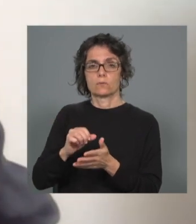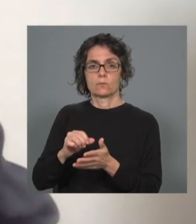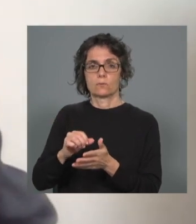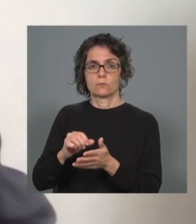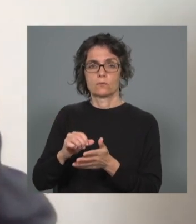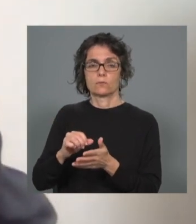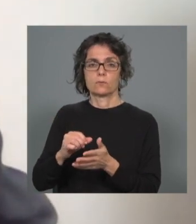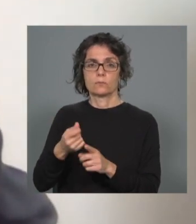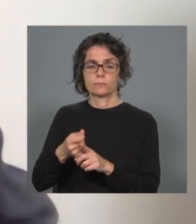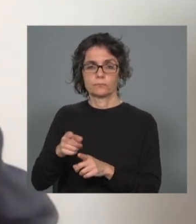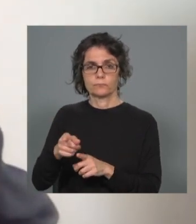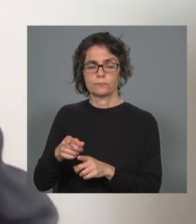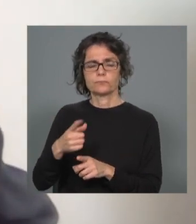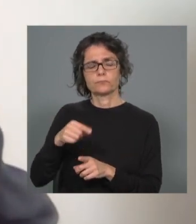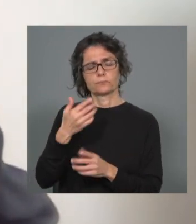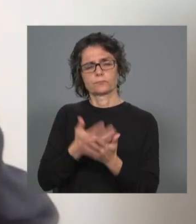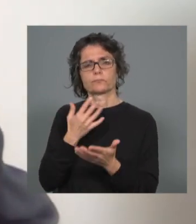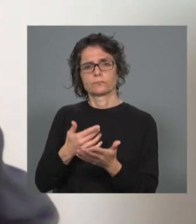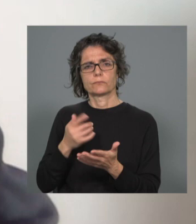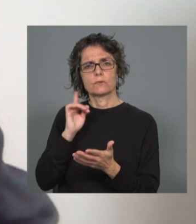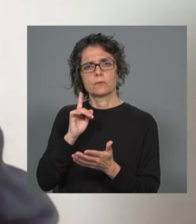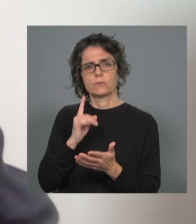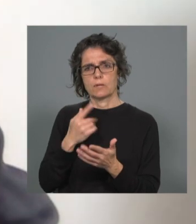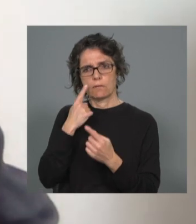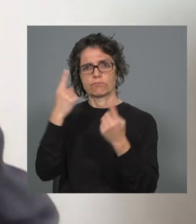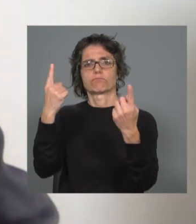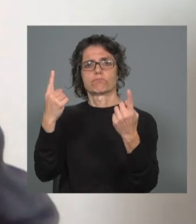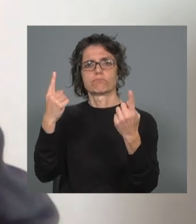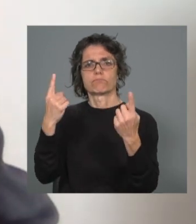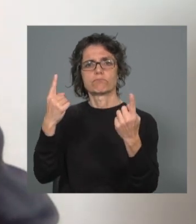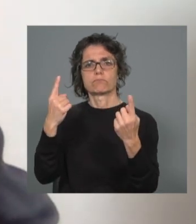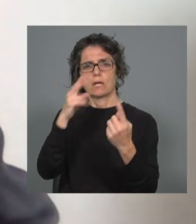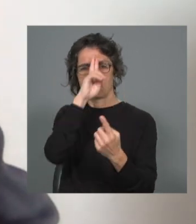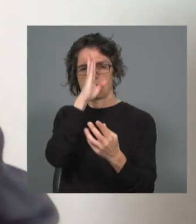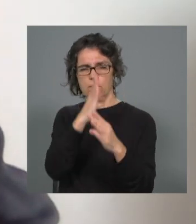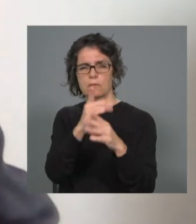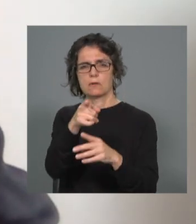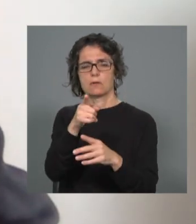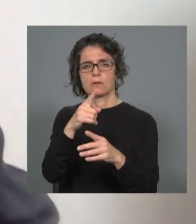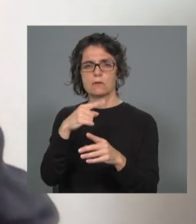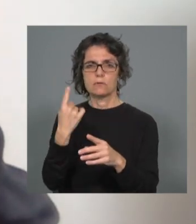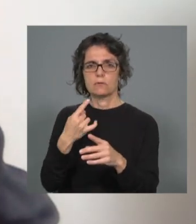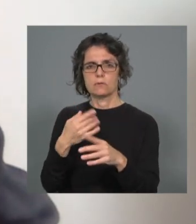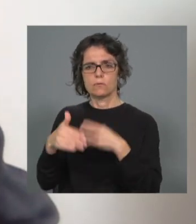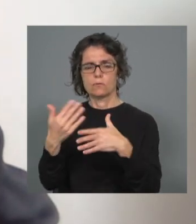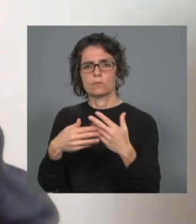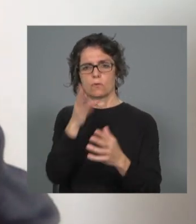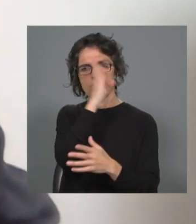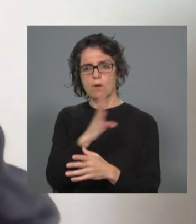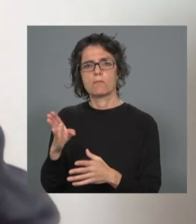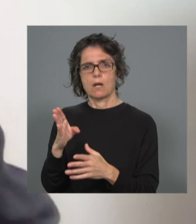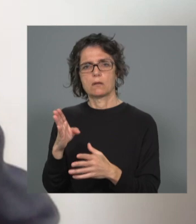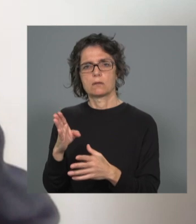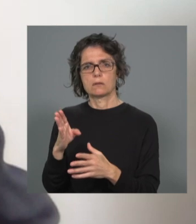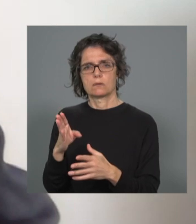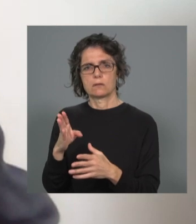dar-lhe visibilidade e dar-lhe força e empenho em a colocar no terreno através de uma implementação